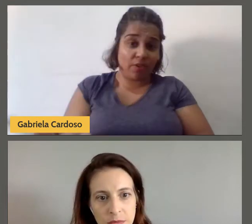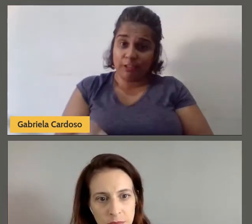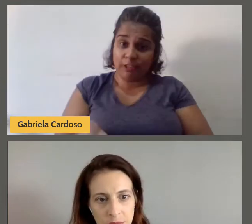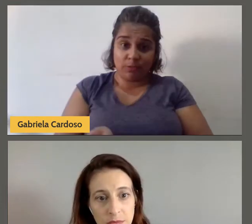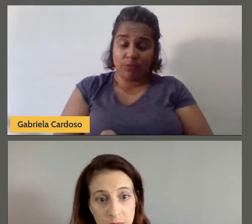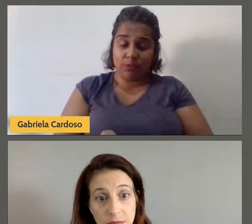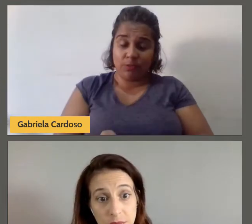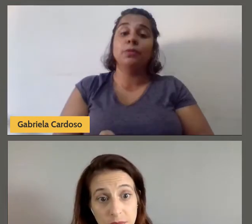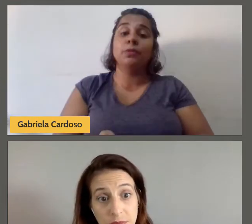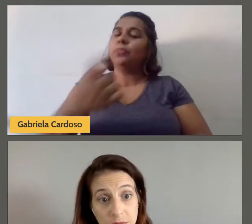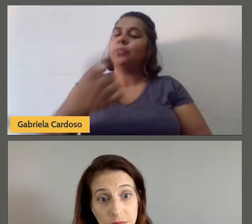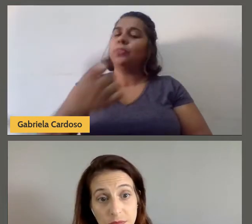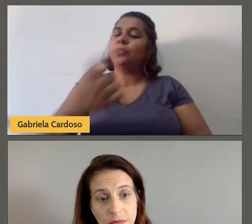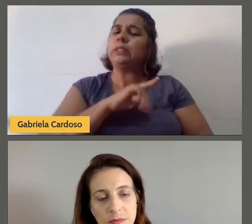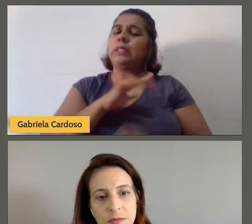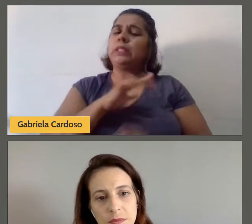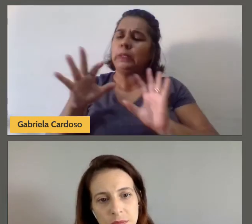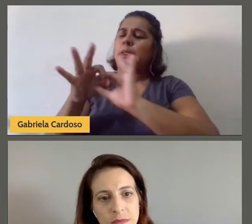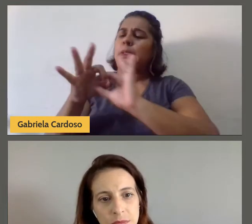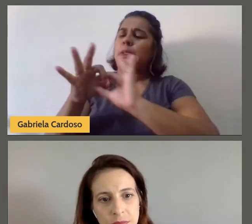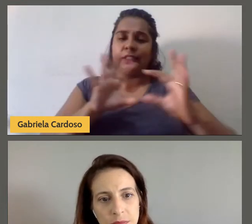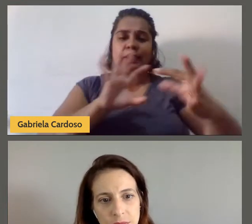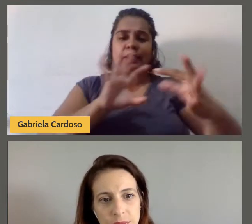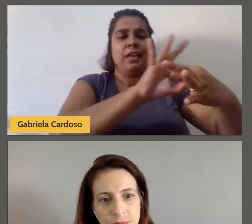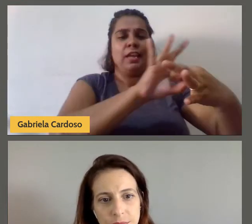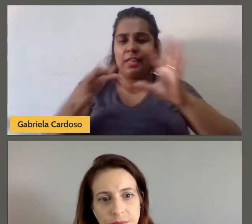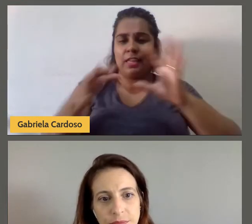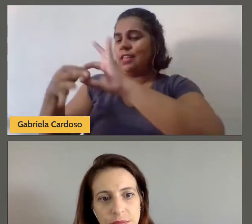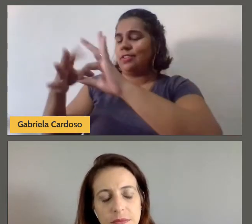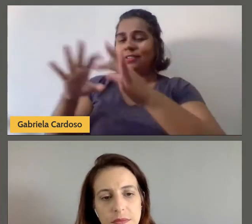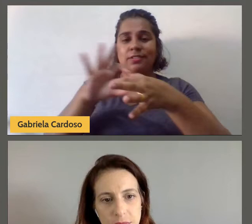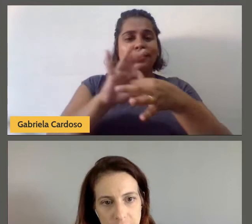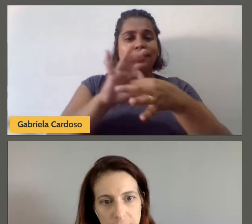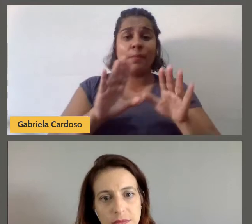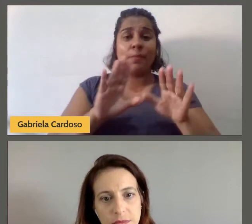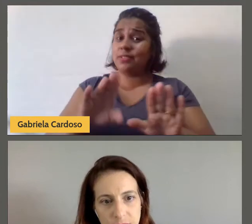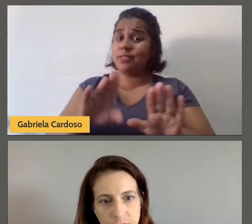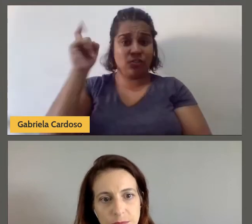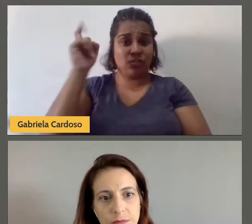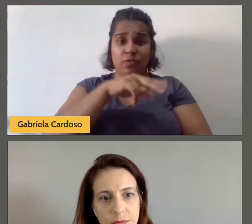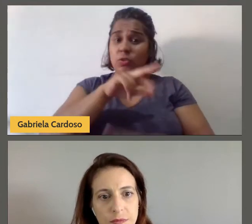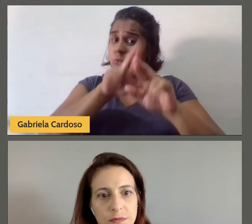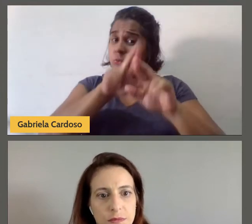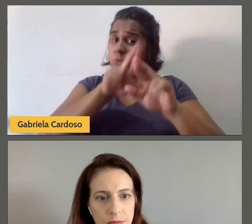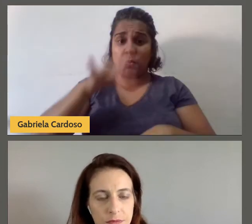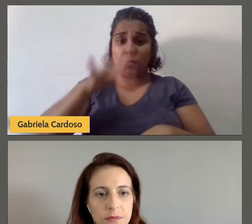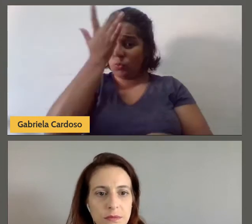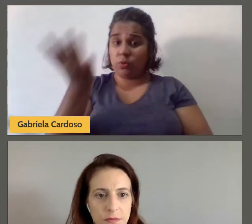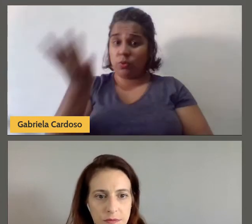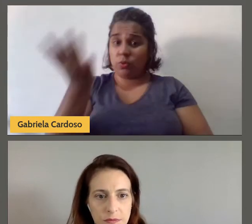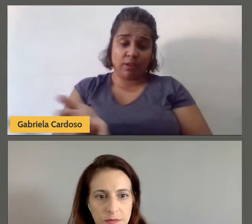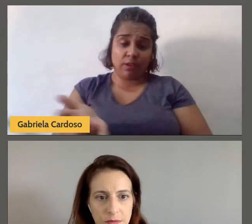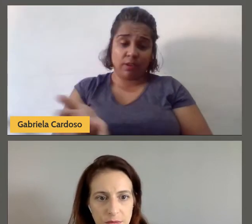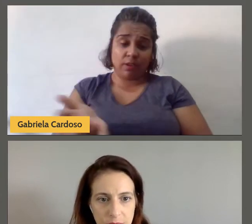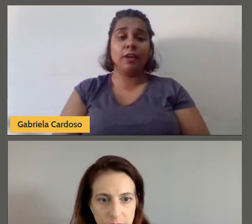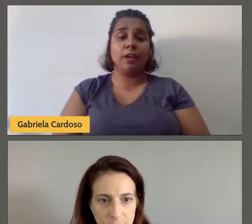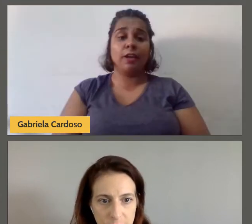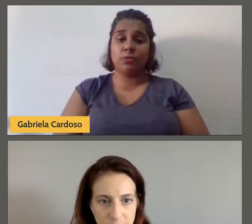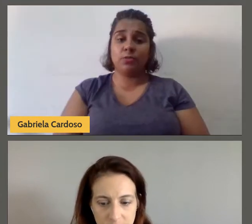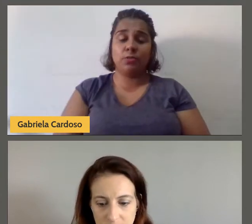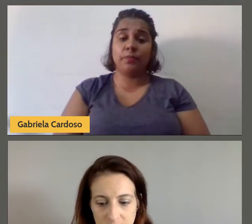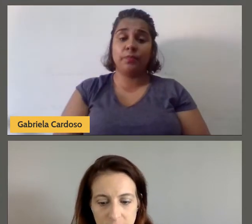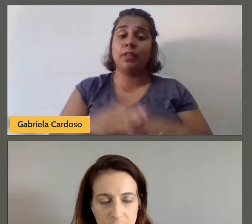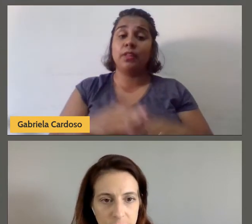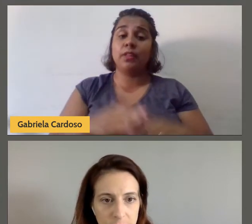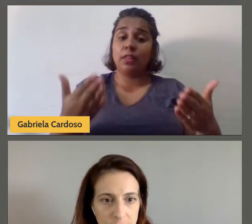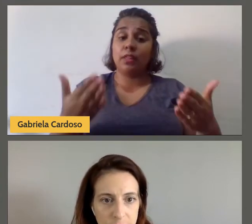conexões, incentivando contratações de imigrantes de forma qualificada, então, né, em posições de liderança. Enquanto Migraflix, a gente fala muito sobre